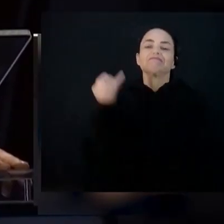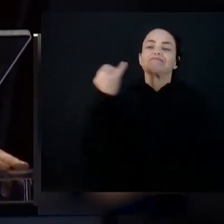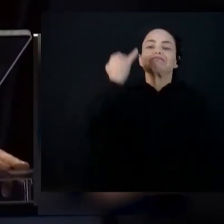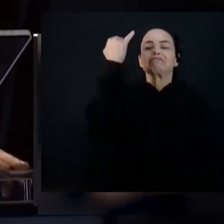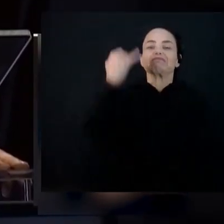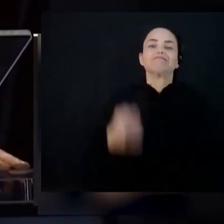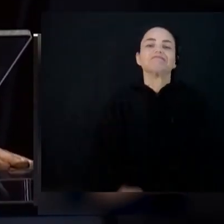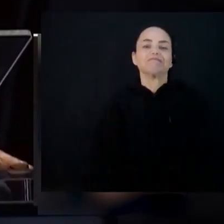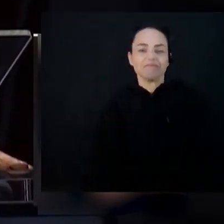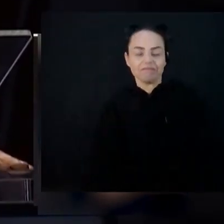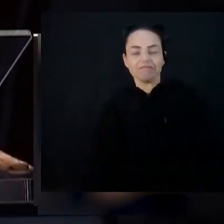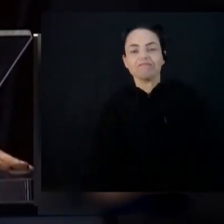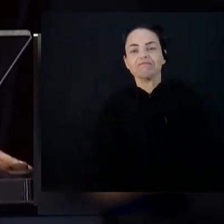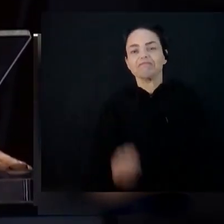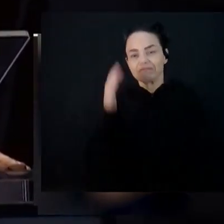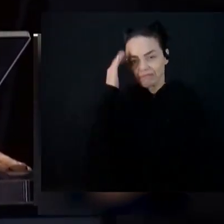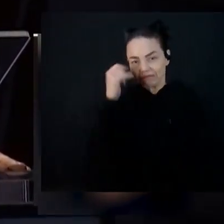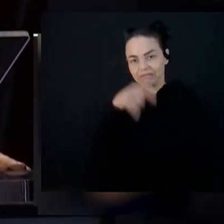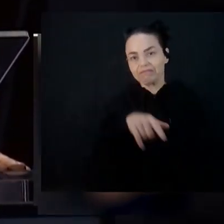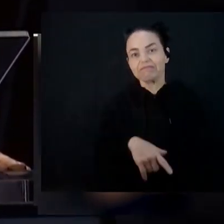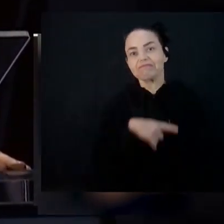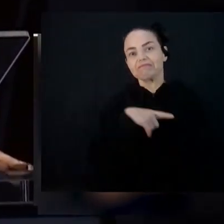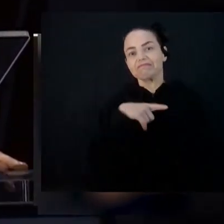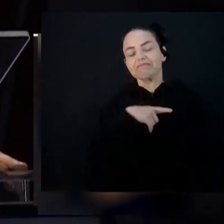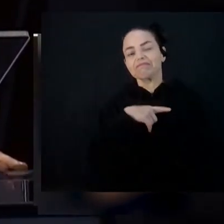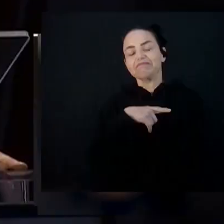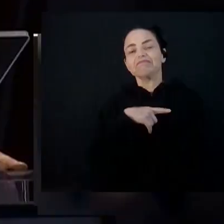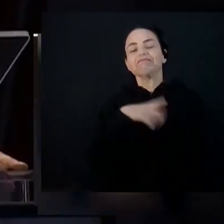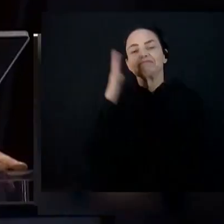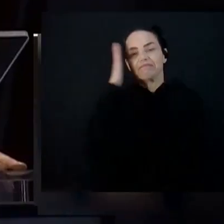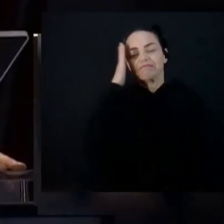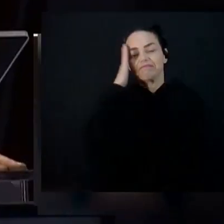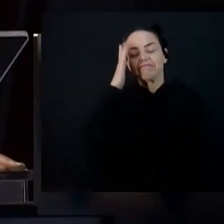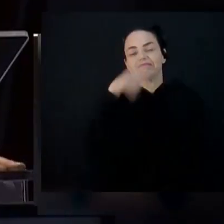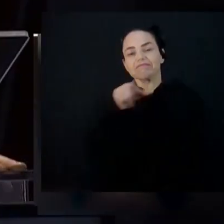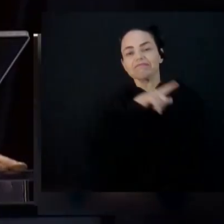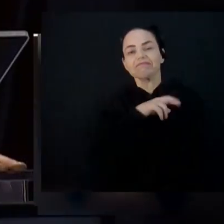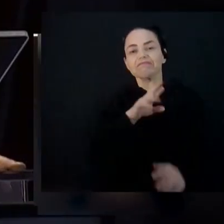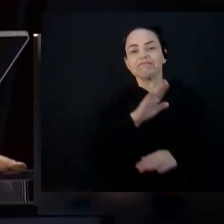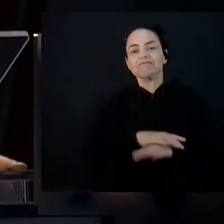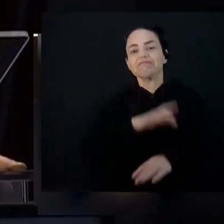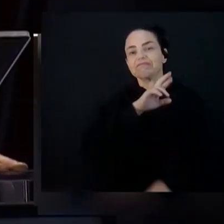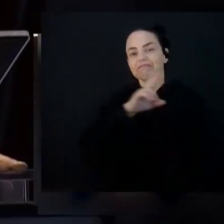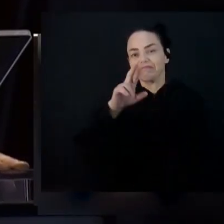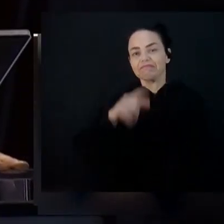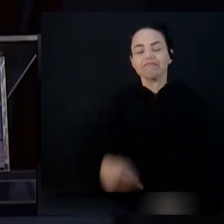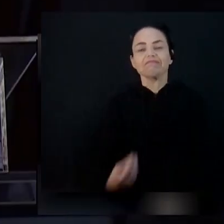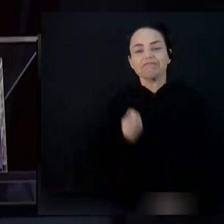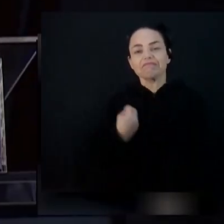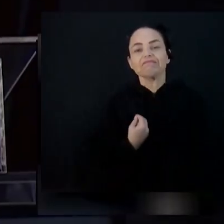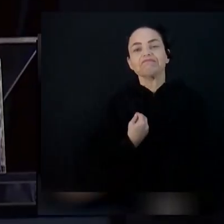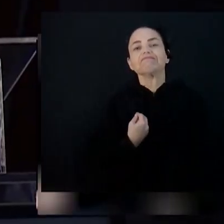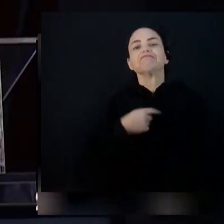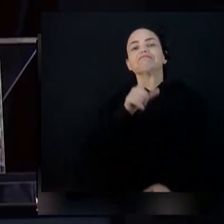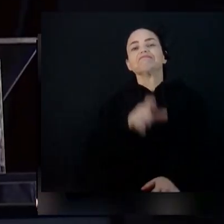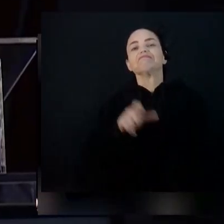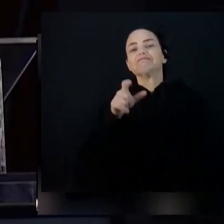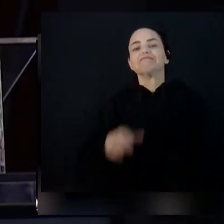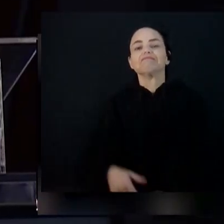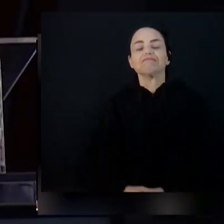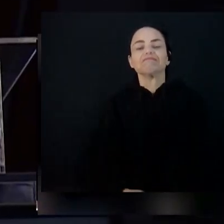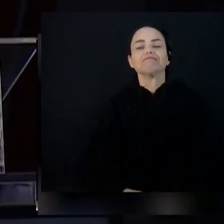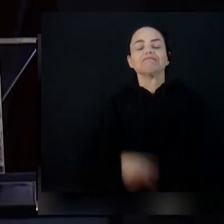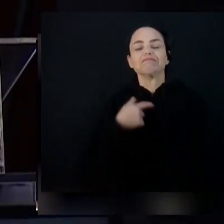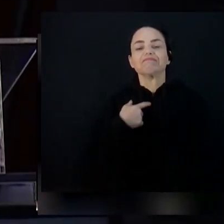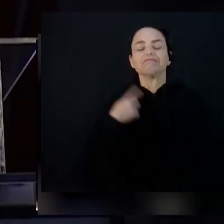que vocês saibam, que vocês tenham a dimensão do que vocês representam na vida de muitas pessoas. O deputado federal